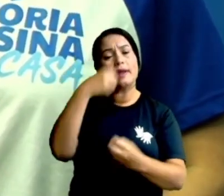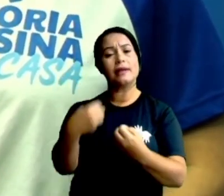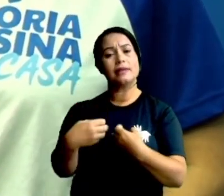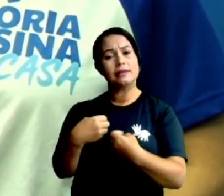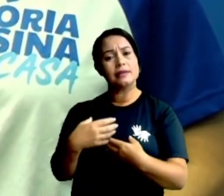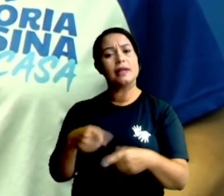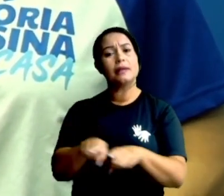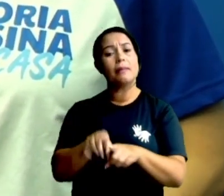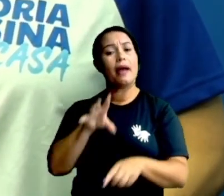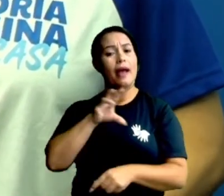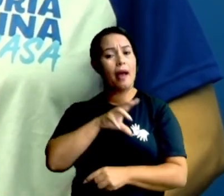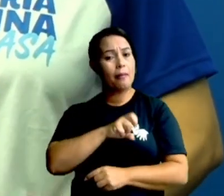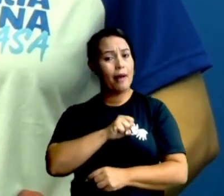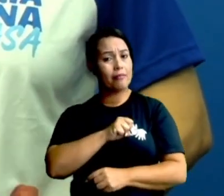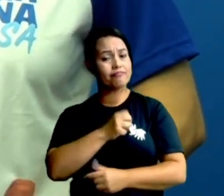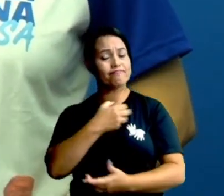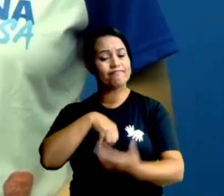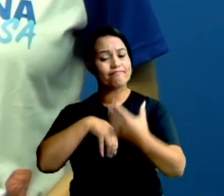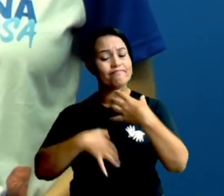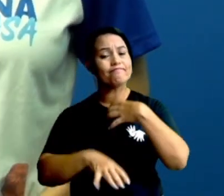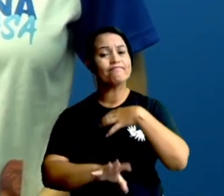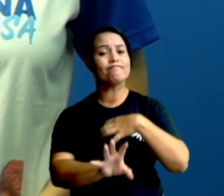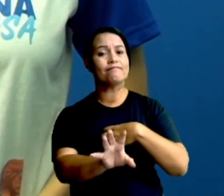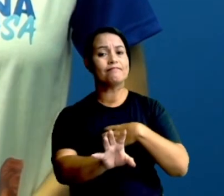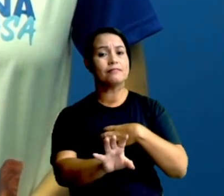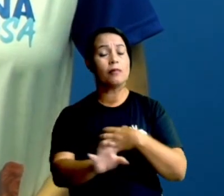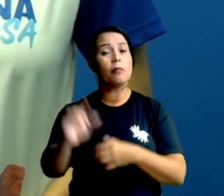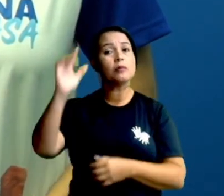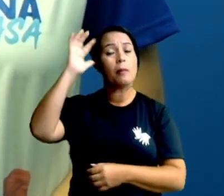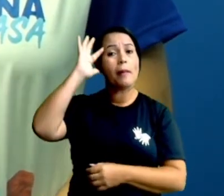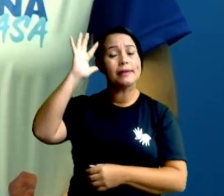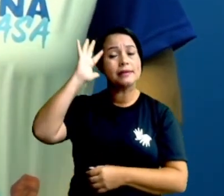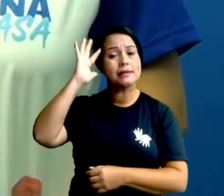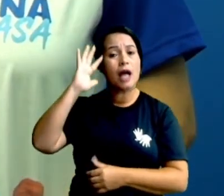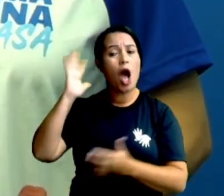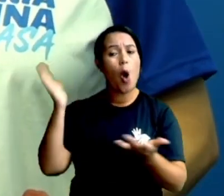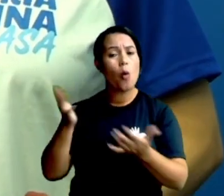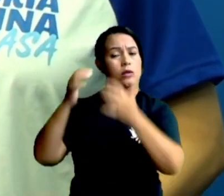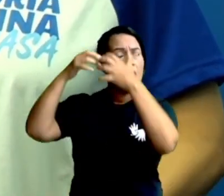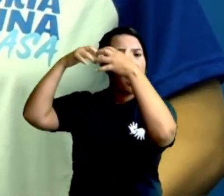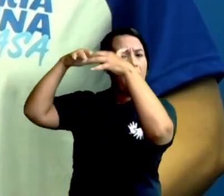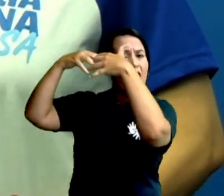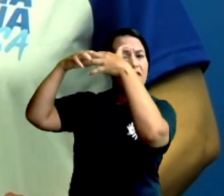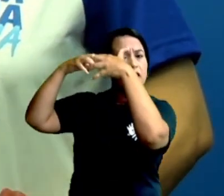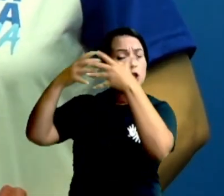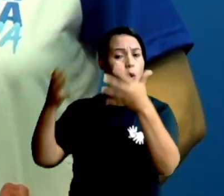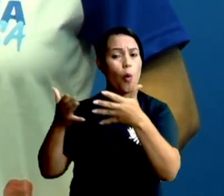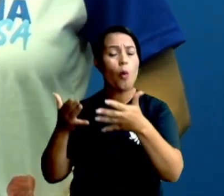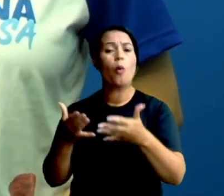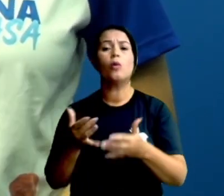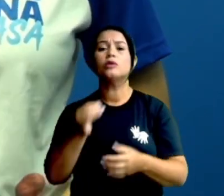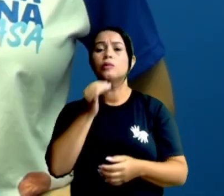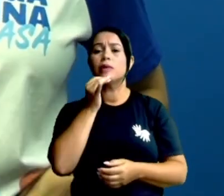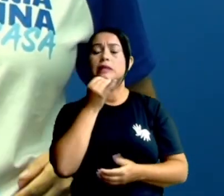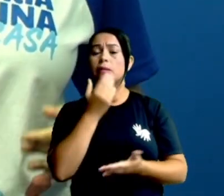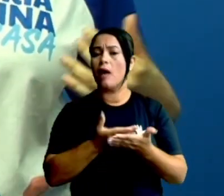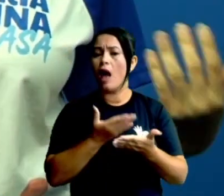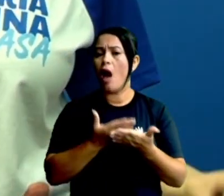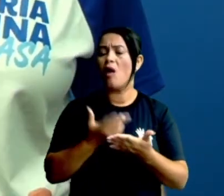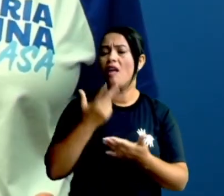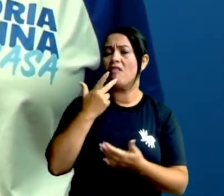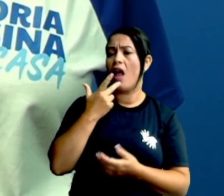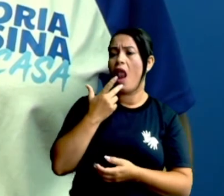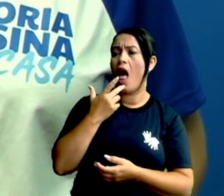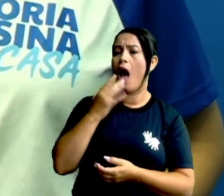ensinados a amar, não é? Então vamos refletir com essa aula de hoje e não ficar falando da religião do outro ou então